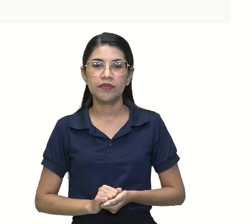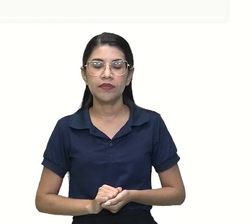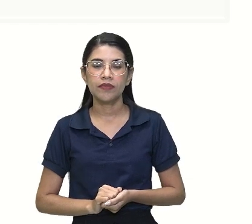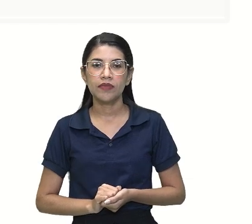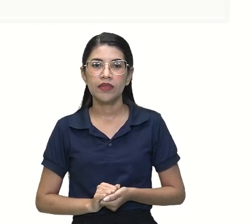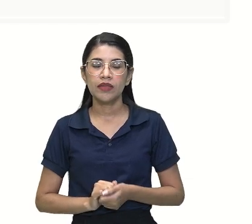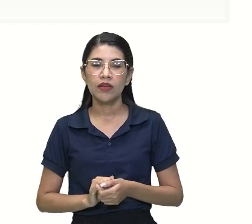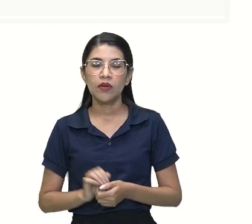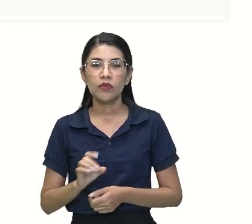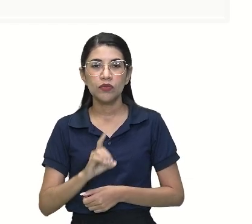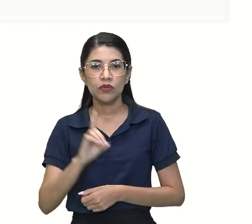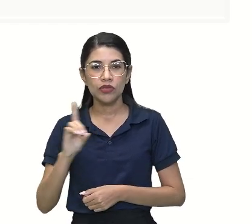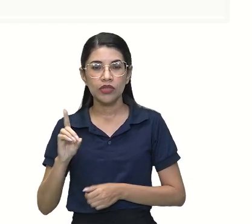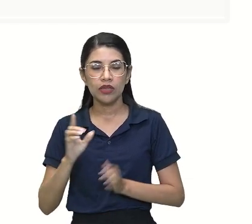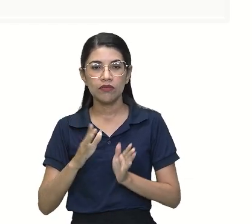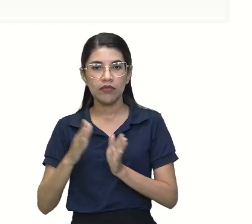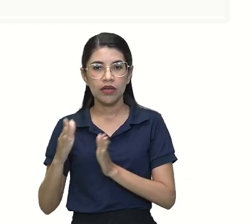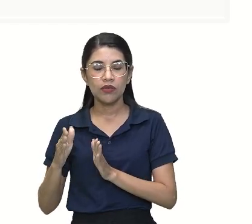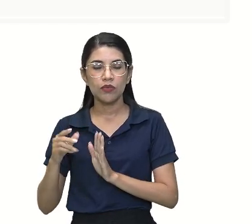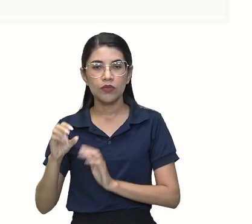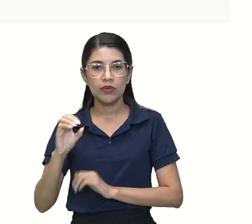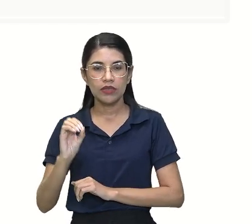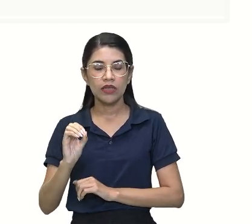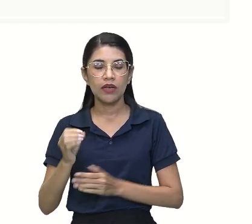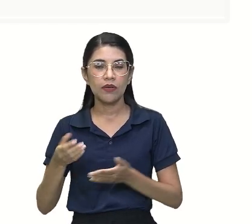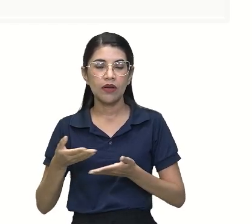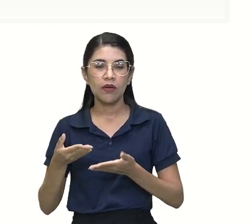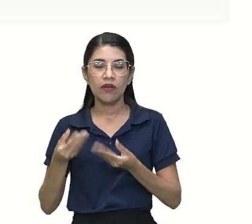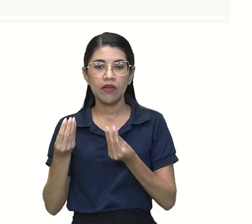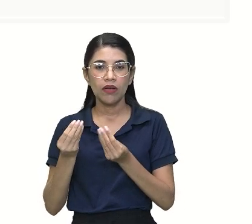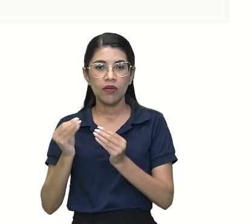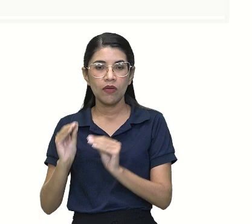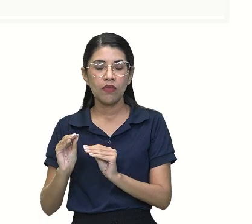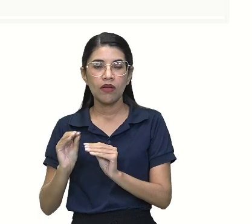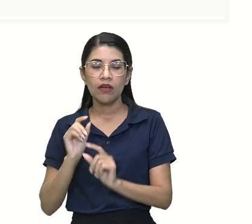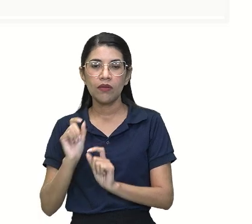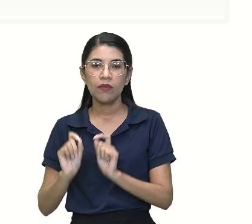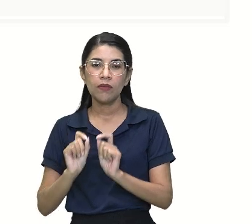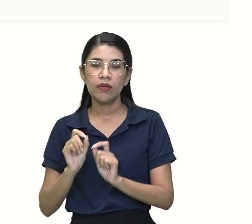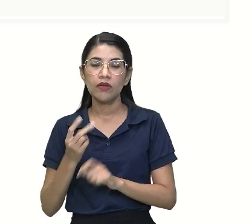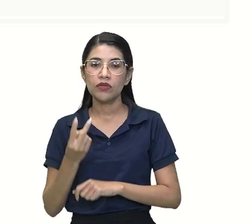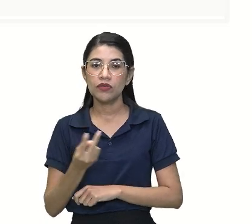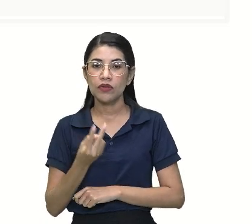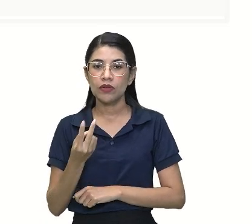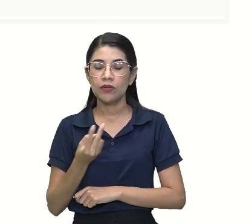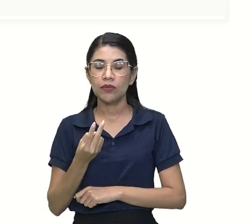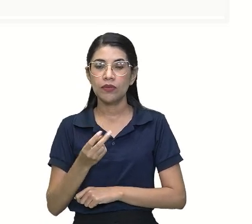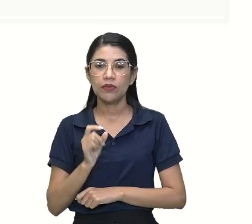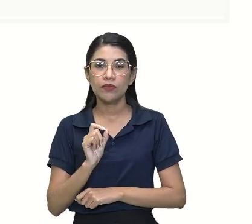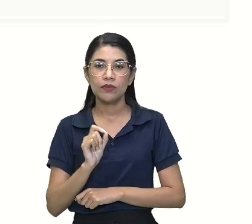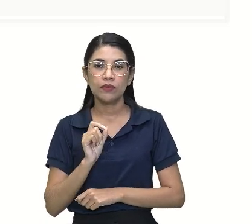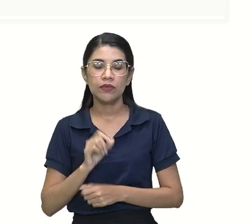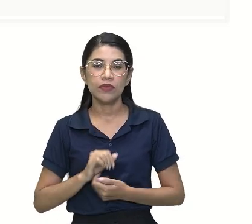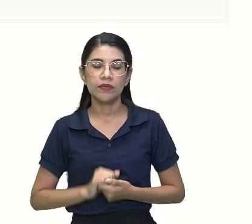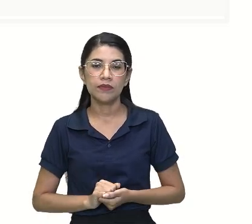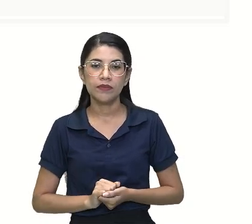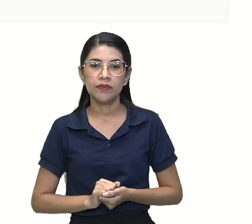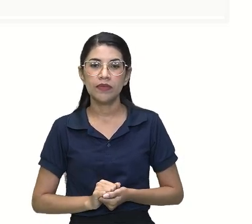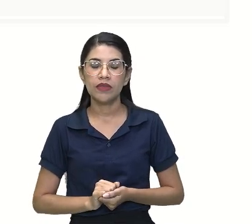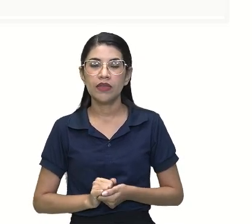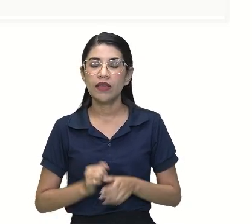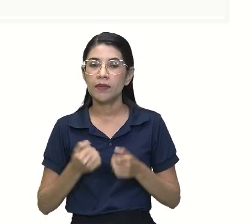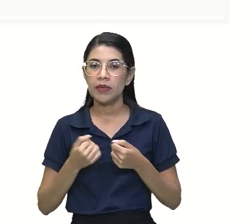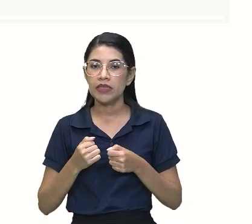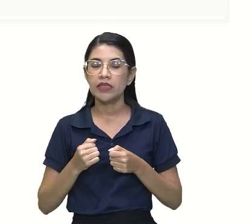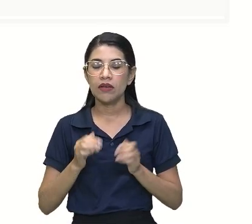direito da igualdade, onde estava o zero, eu vou acrescentar justamente esses dois valores, né? Porque eu preciso colocar ele...